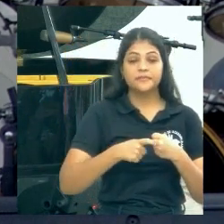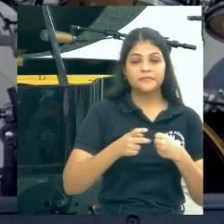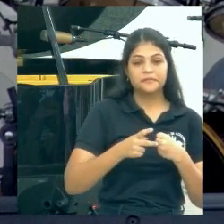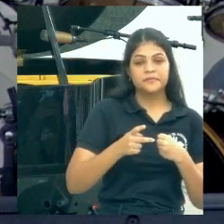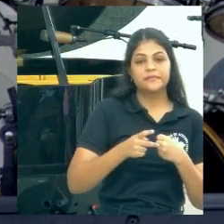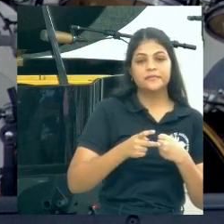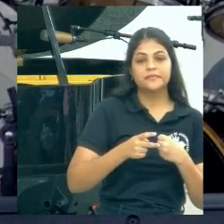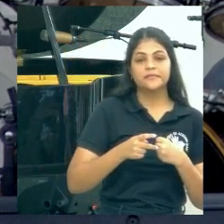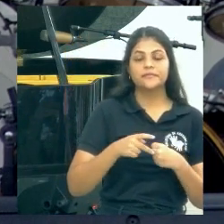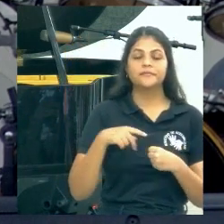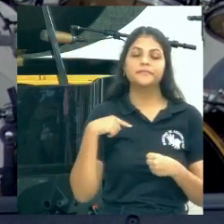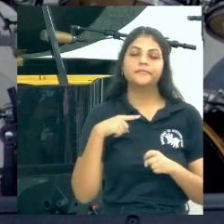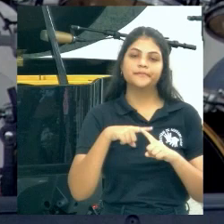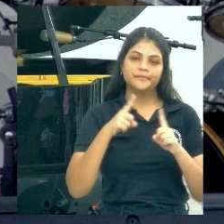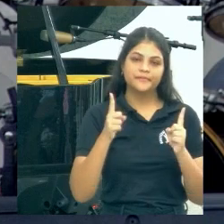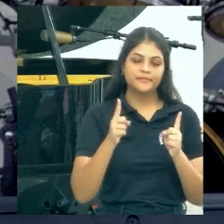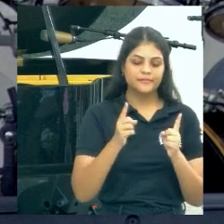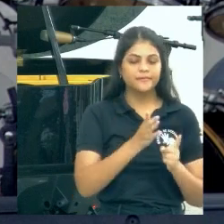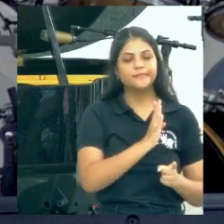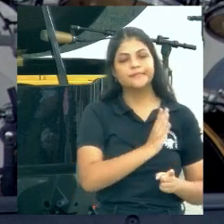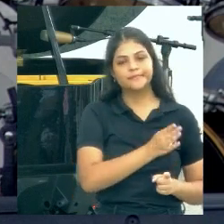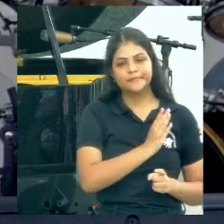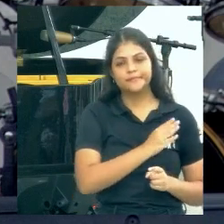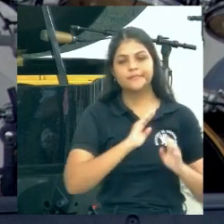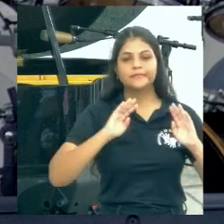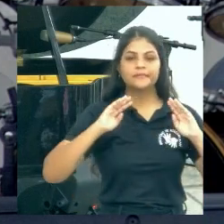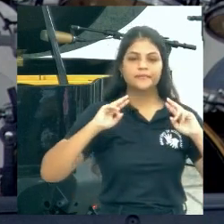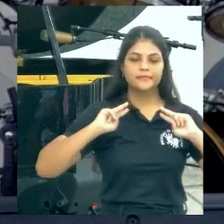humanos. Esse é o texto bíblico.